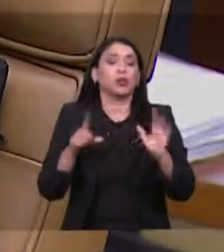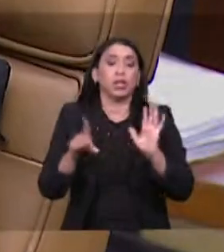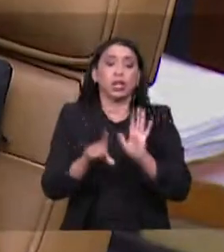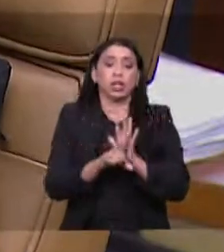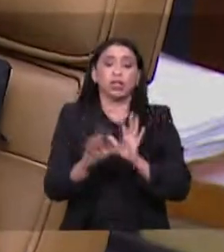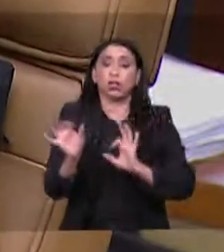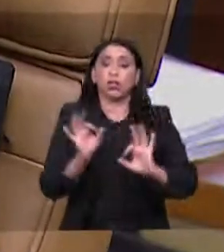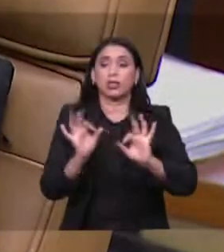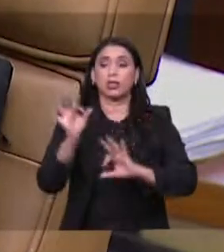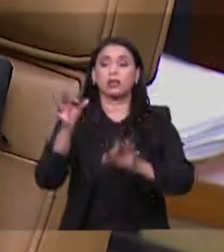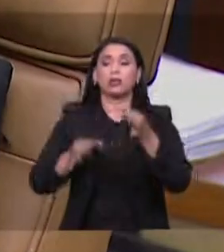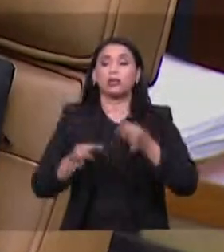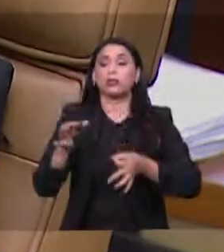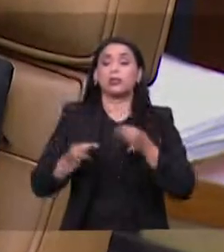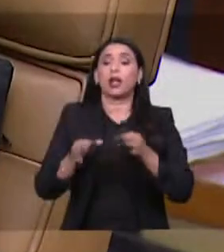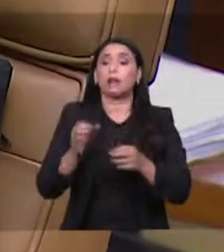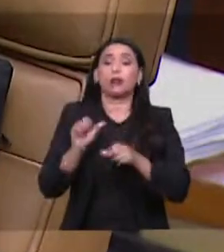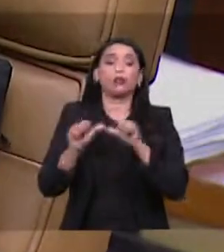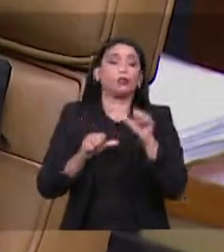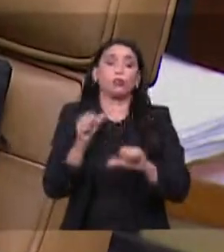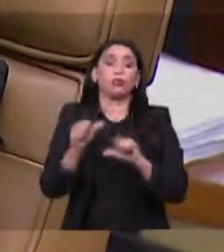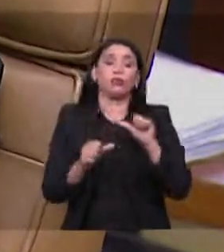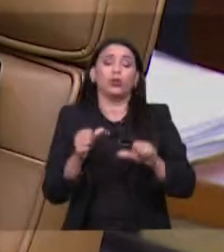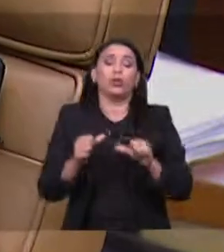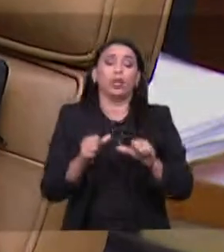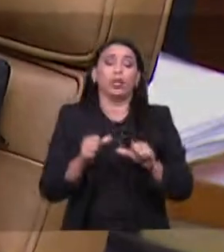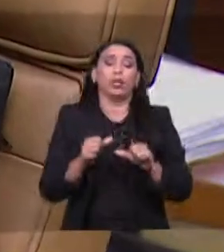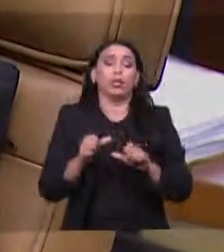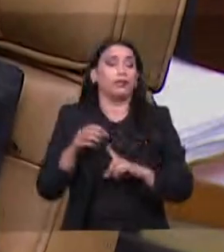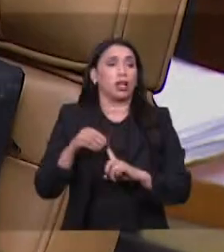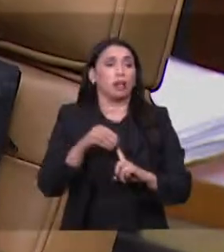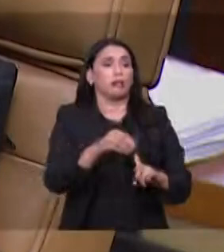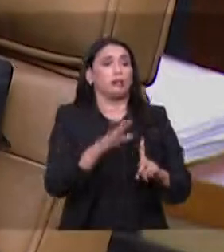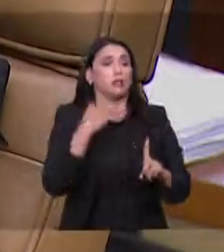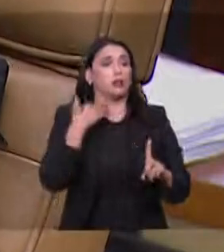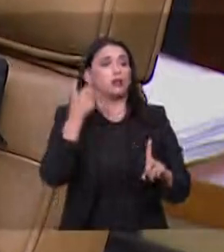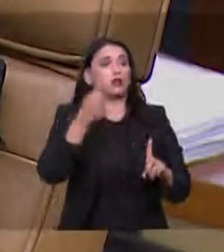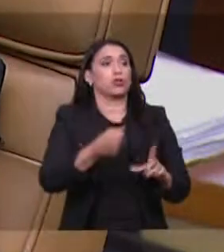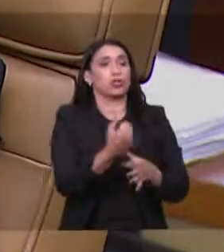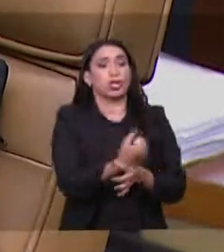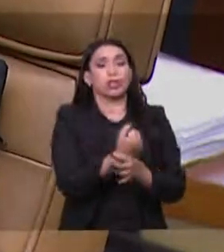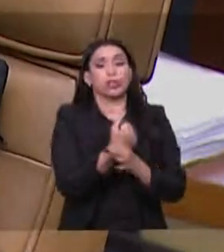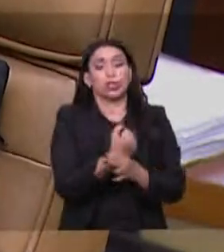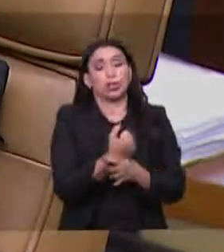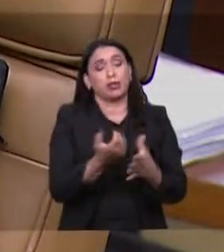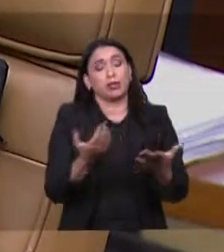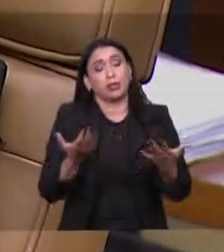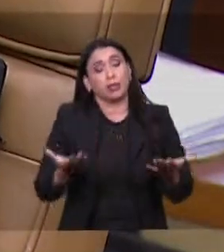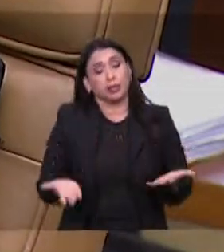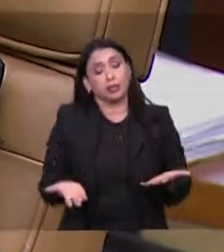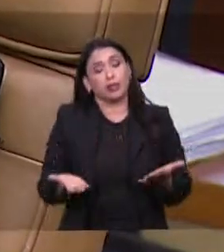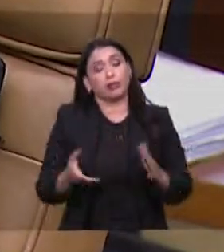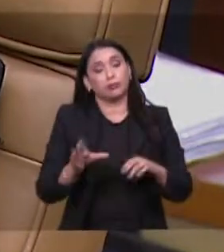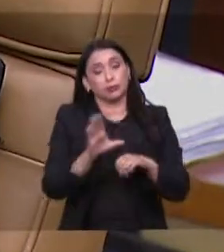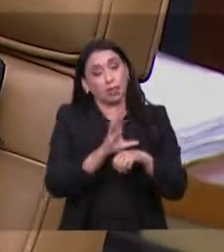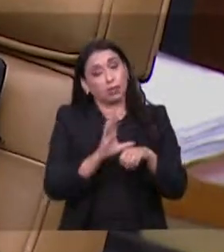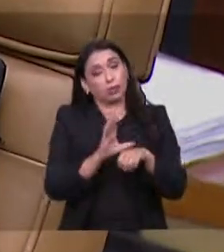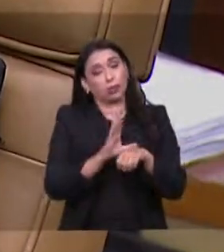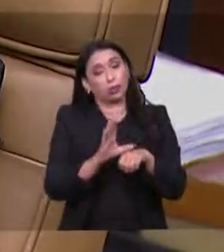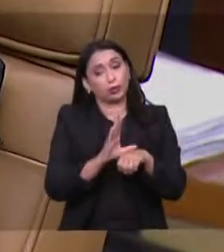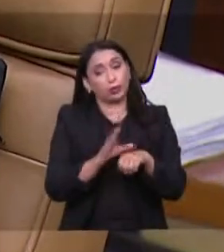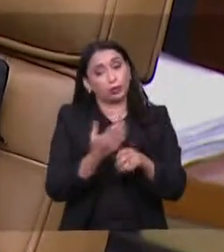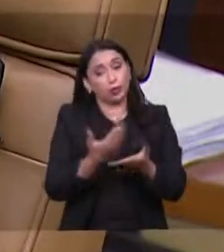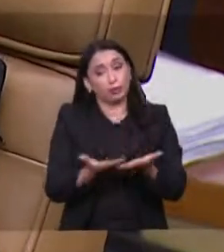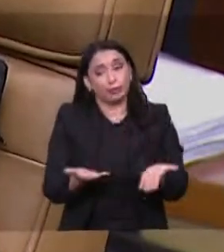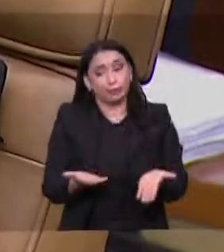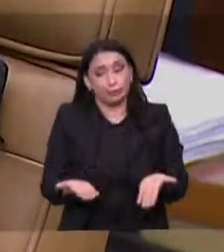judiciária pode vir e dizer, olha, o presidente do tribunal designará o juiz de garantia. E aí os requisitos da Constituição ficam